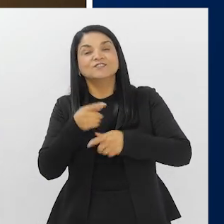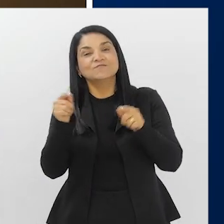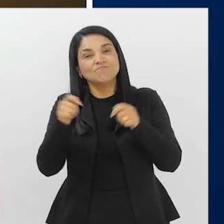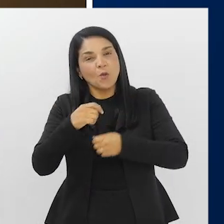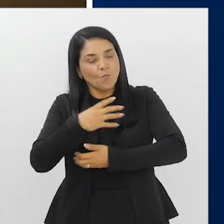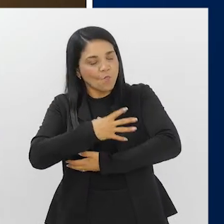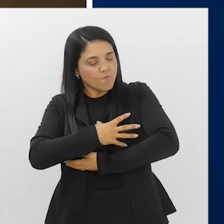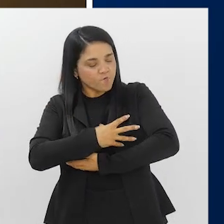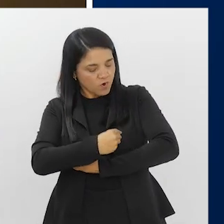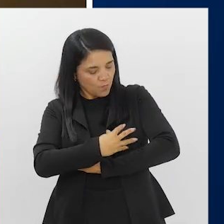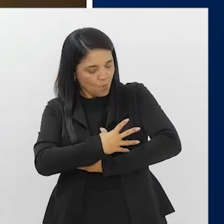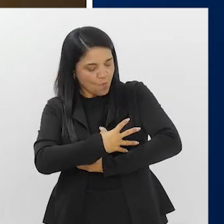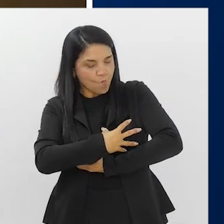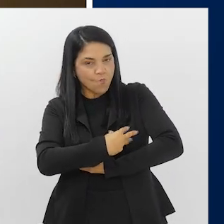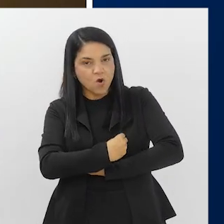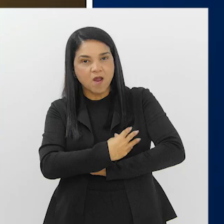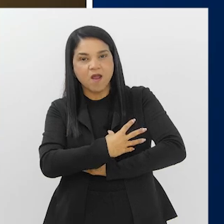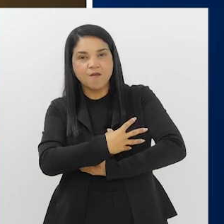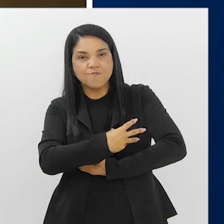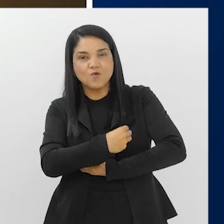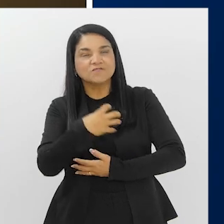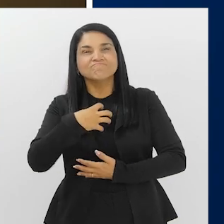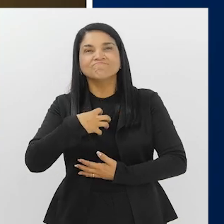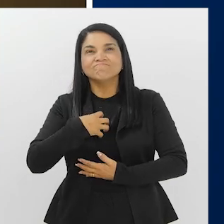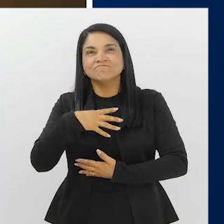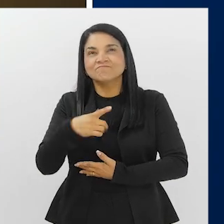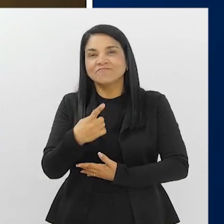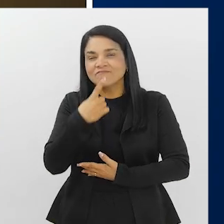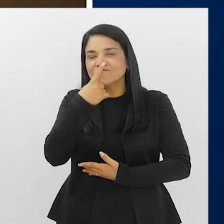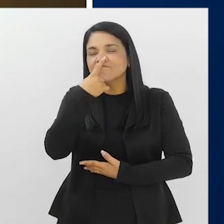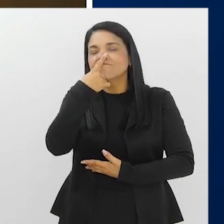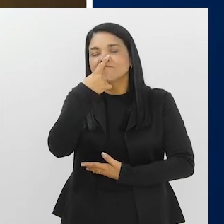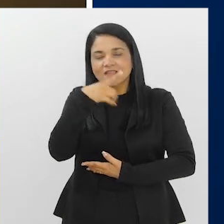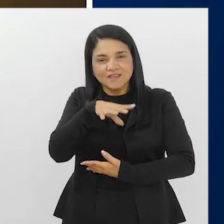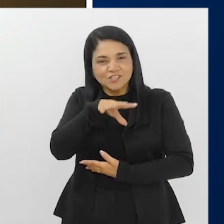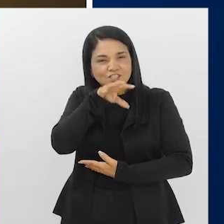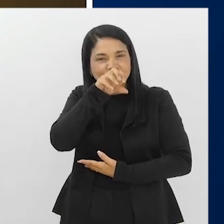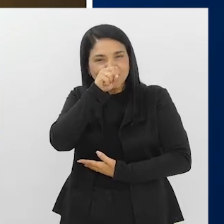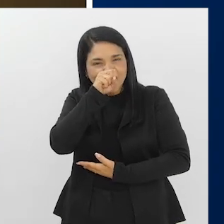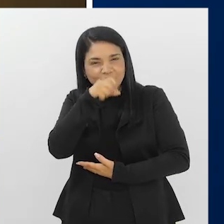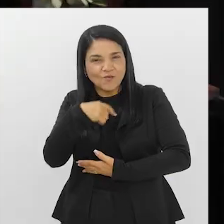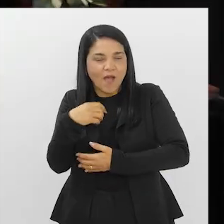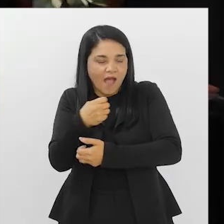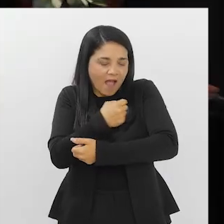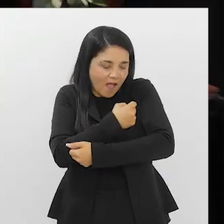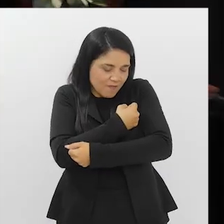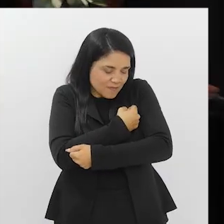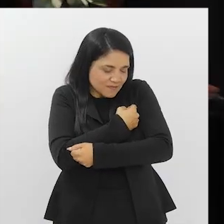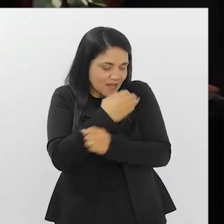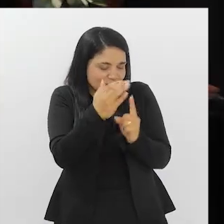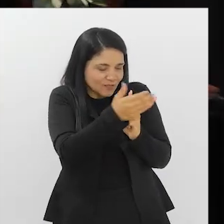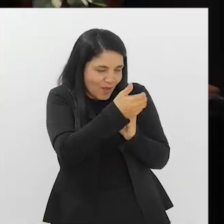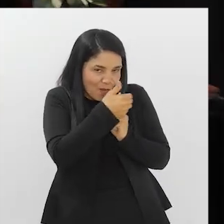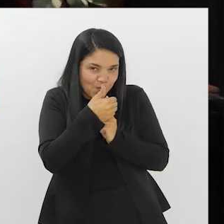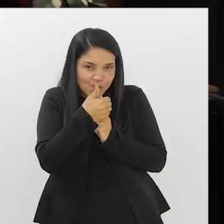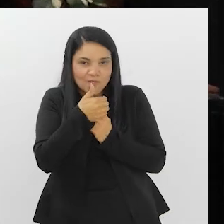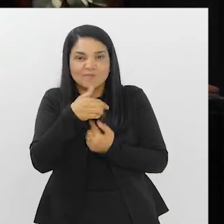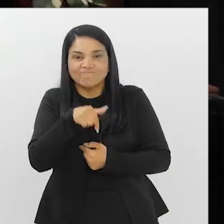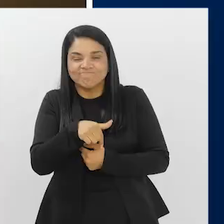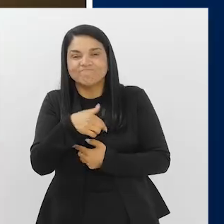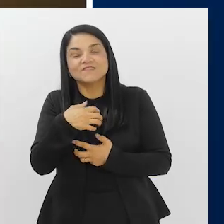peito, dele poder sugar o leite, dele poder sentir o cheiro, dele poder ser abraçado, dele poder ser